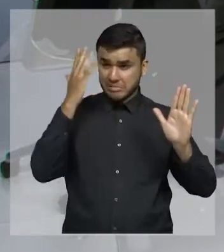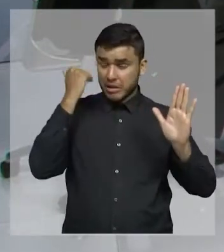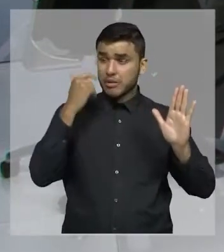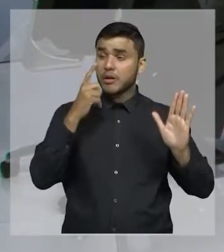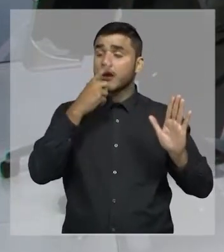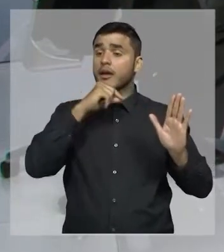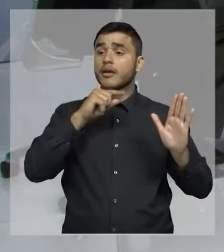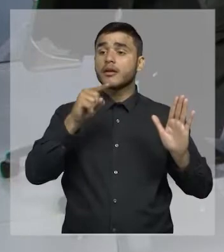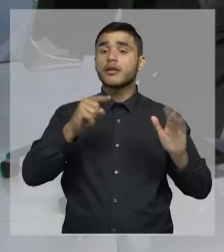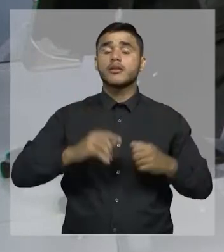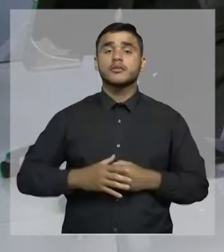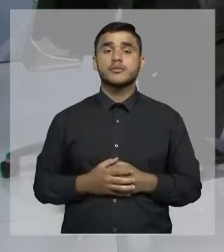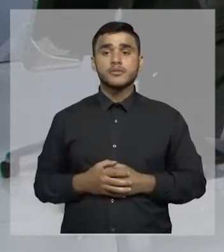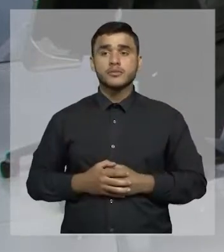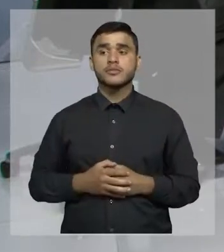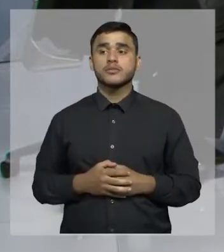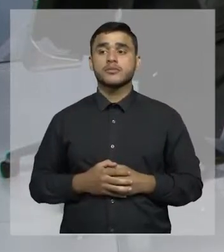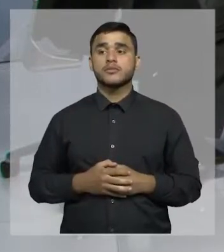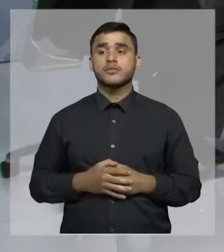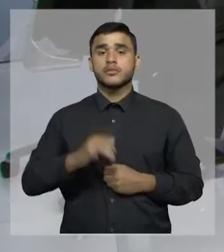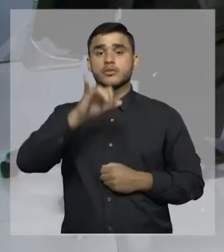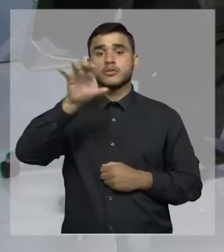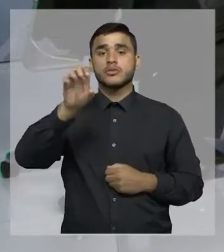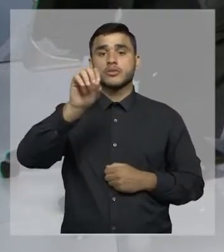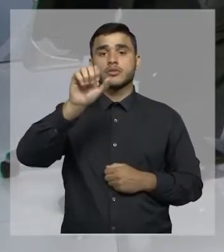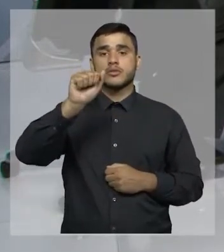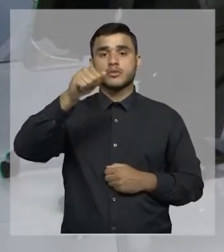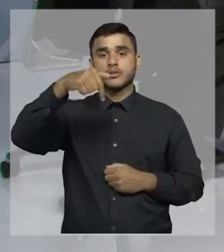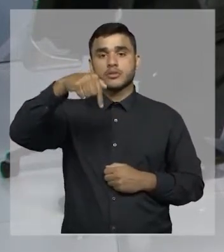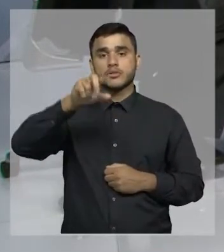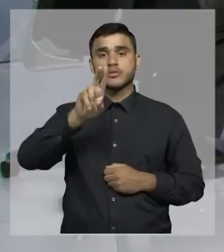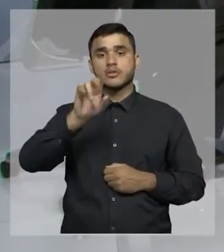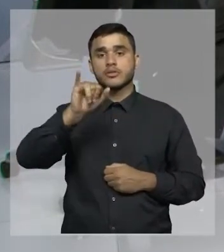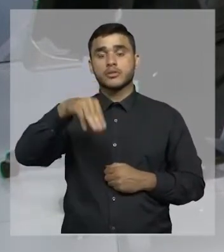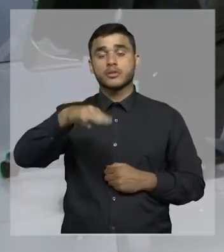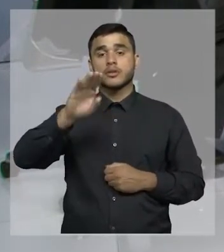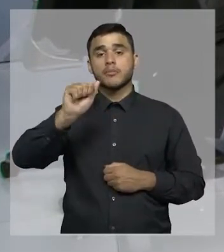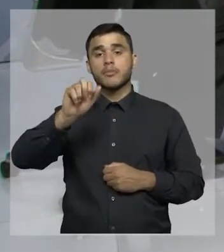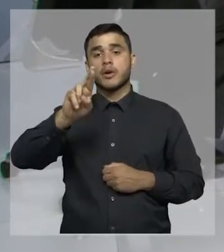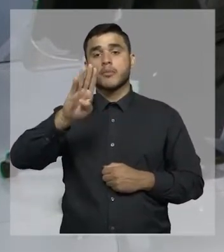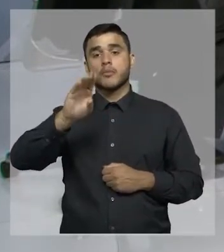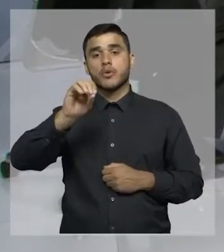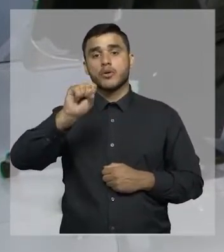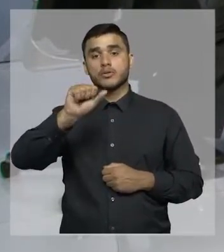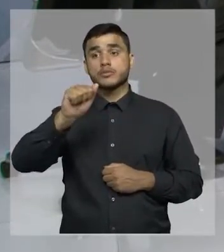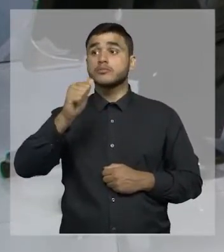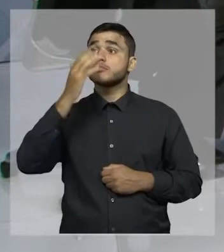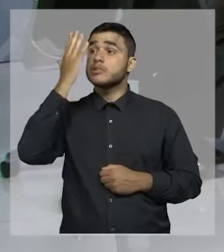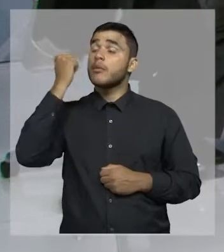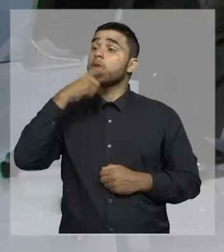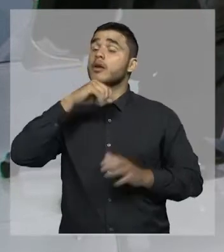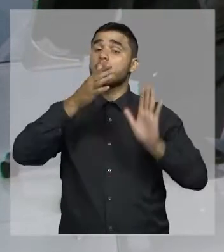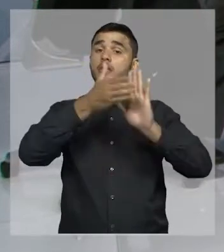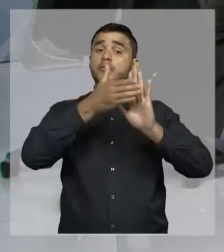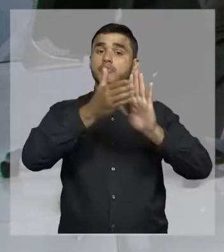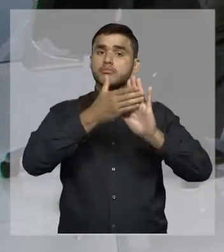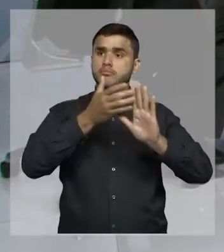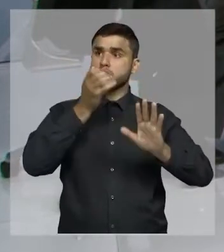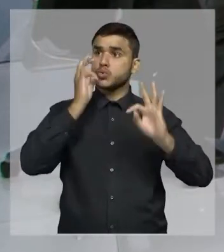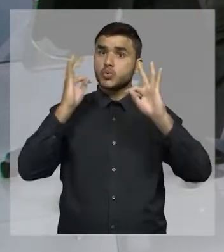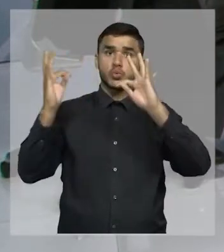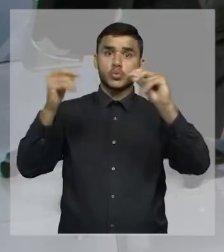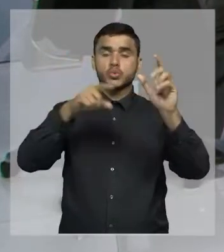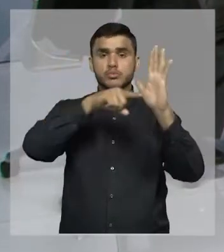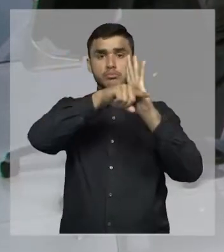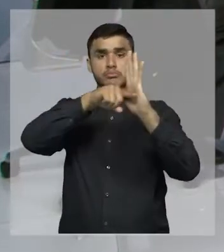que sabe o que é que Joaquim Barbosa queria para o Brasil? Ninguém sabe, é um mistério. E, no entanto, ele estava muito bem situado. E foi por